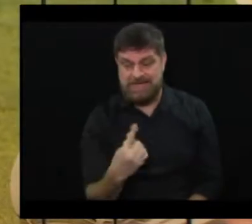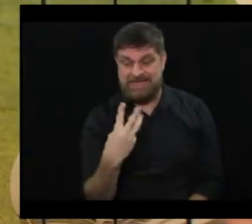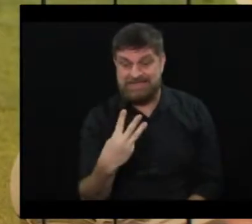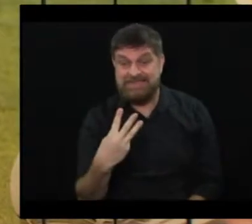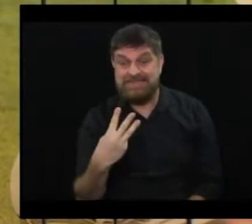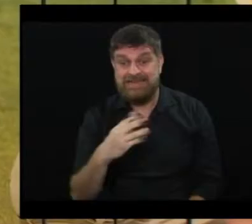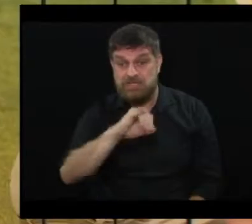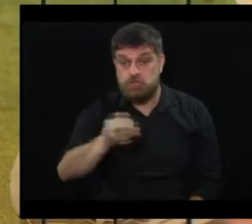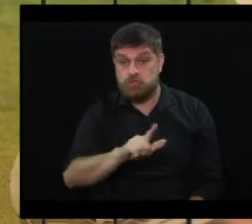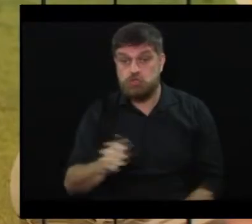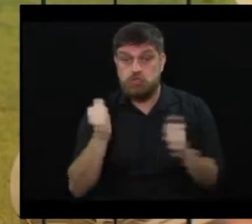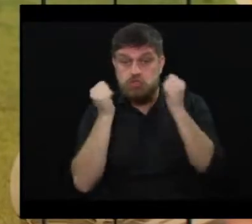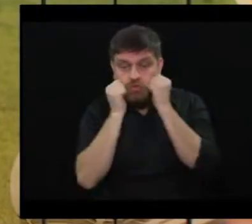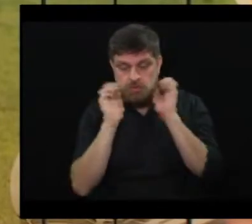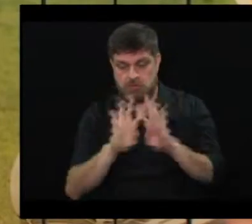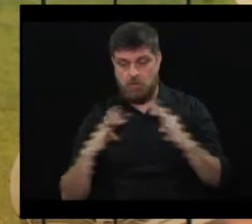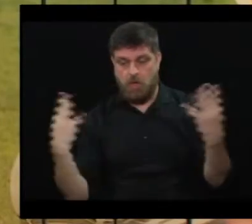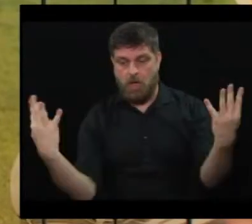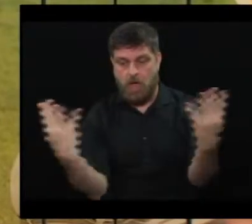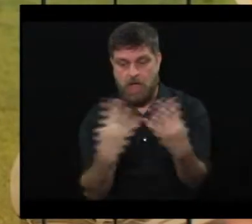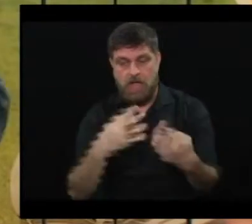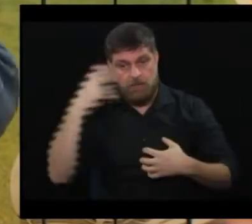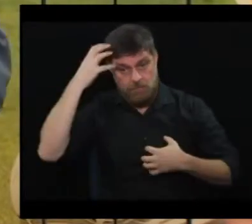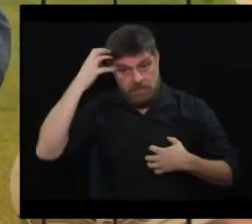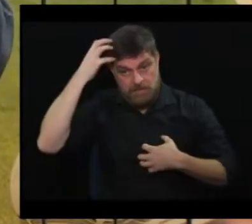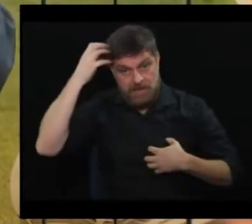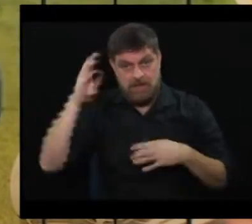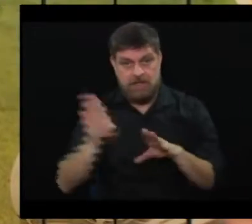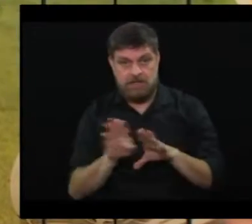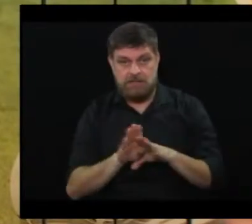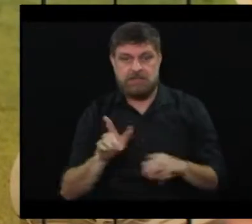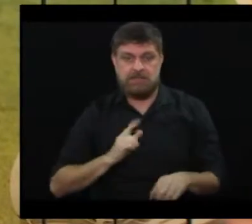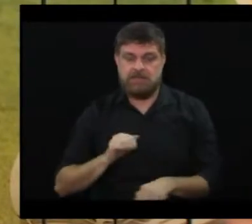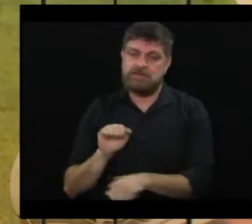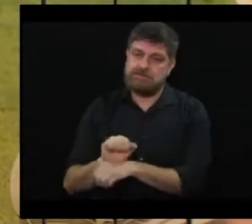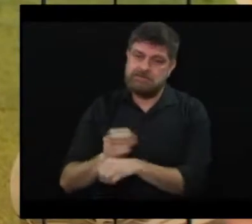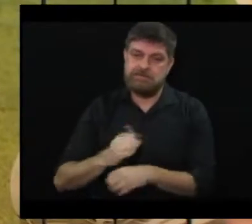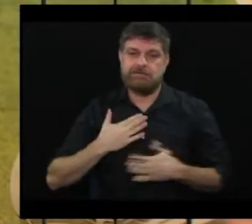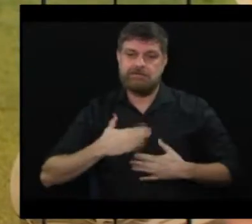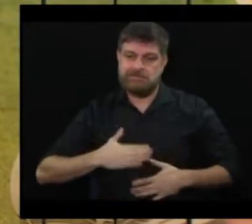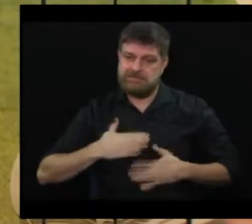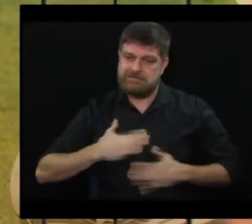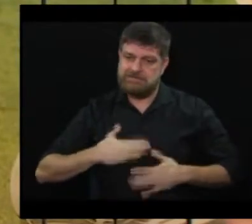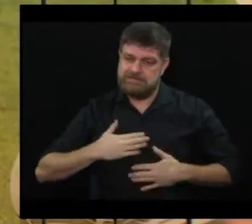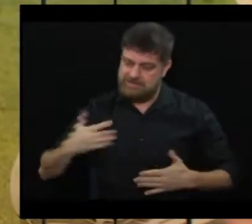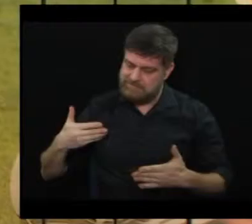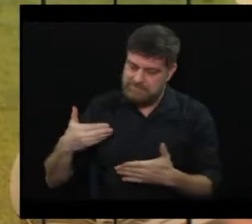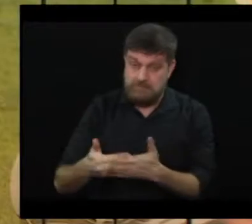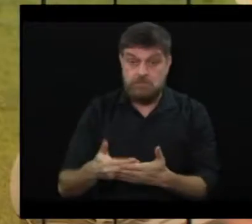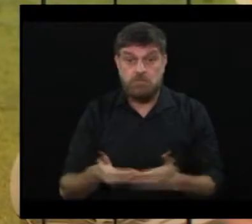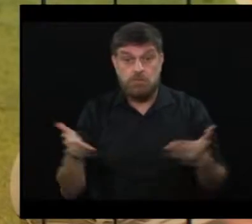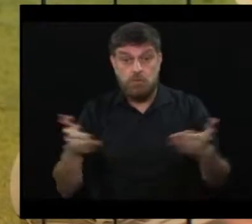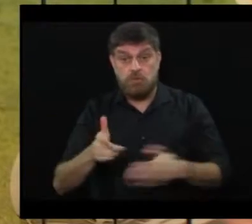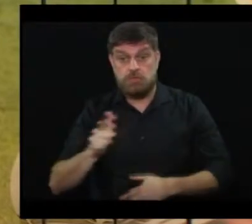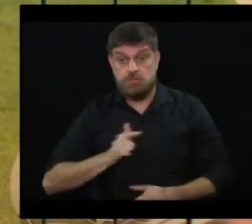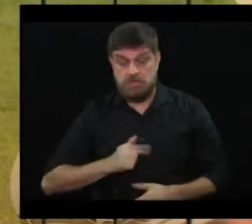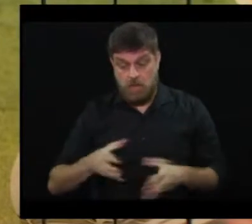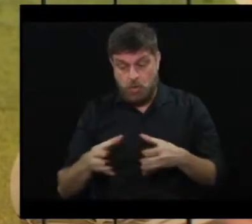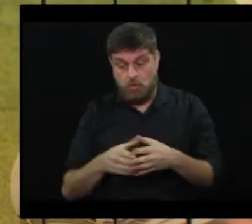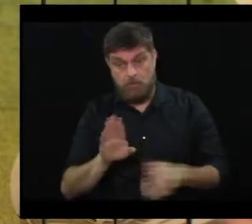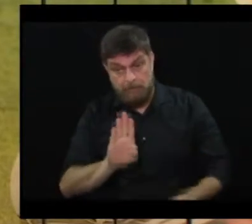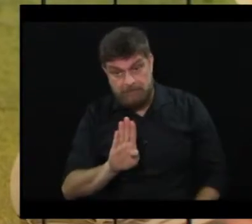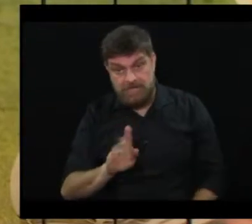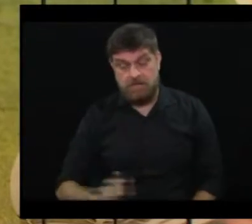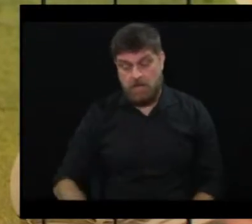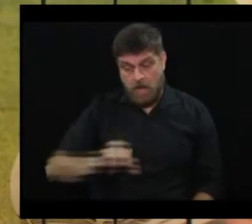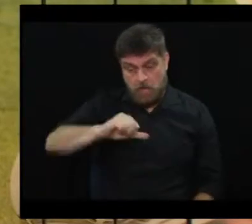julho, no Moisés Lucarelli contra o Oeste. Tem uma folga merecida aí os jogadores. Hoje tem mais Série B, hein?